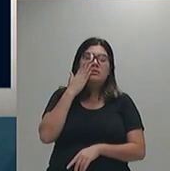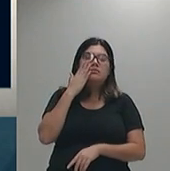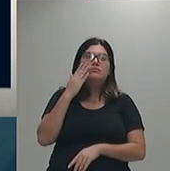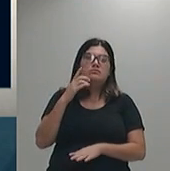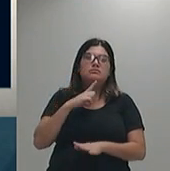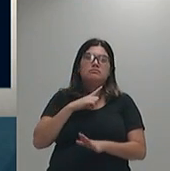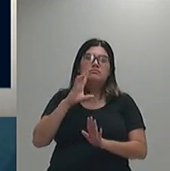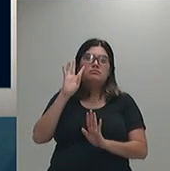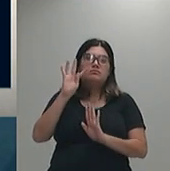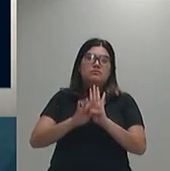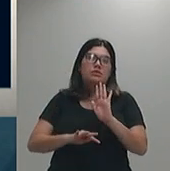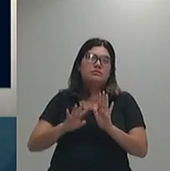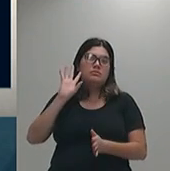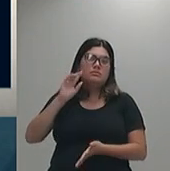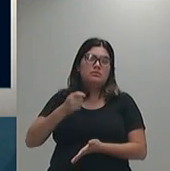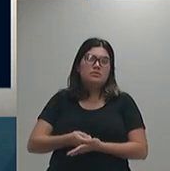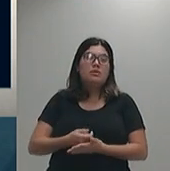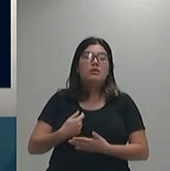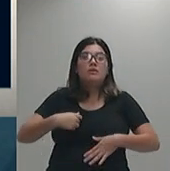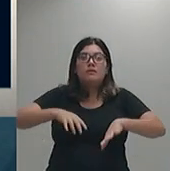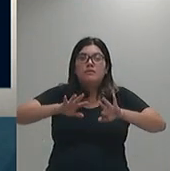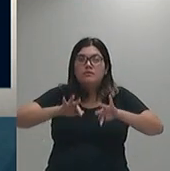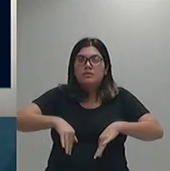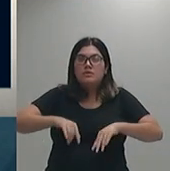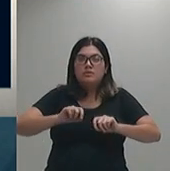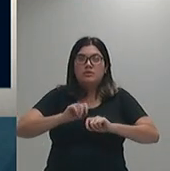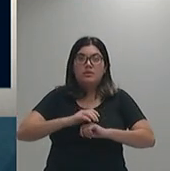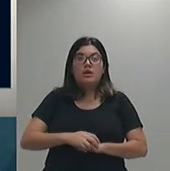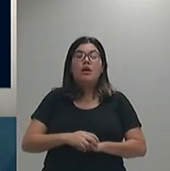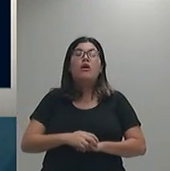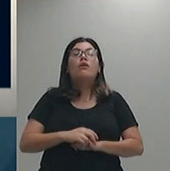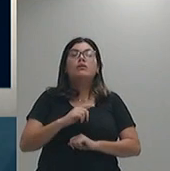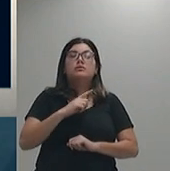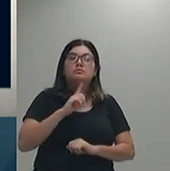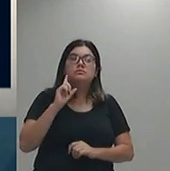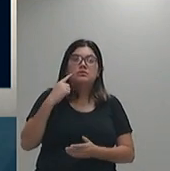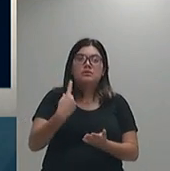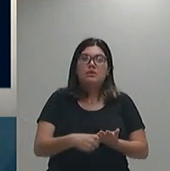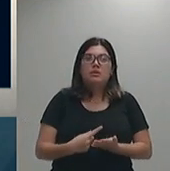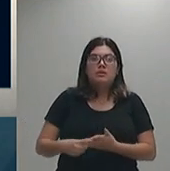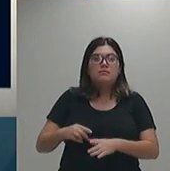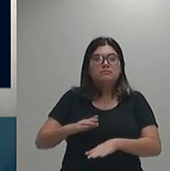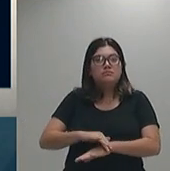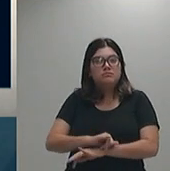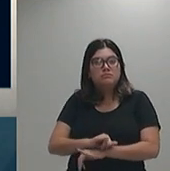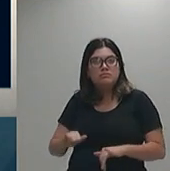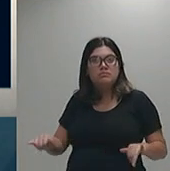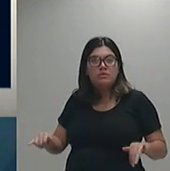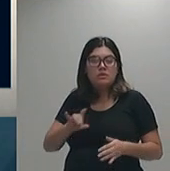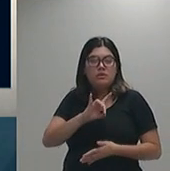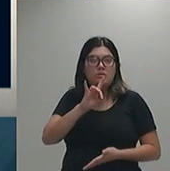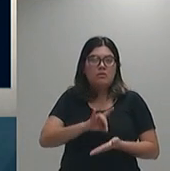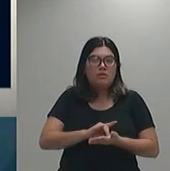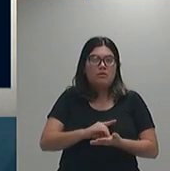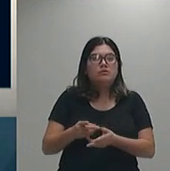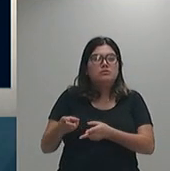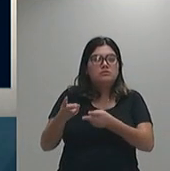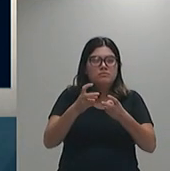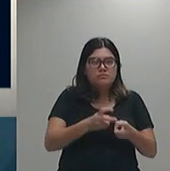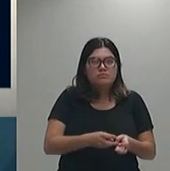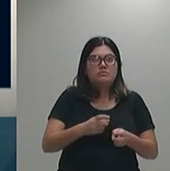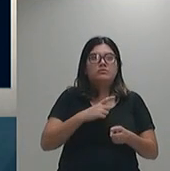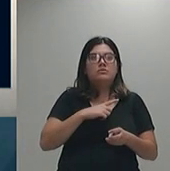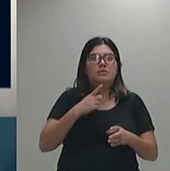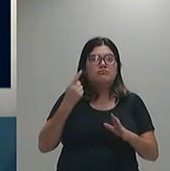aí eu finalizo aqui a colidência entre as deliberações é manifesta efetivamente verifica-se de seu teor